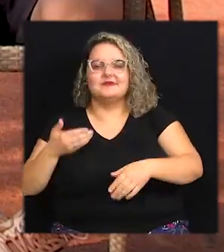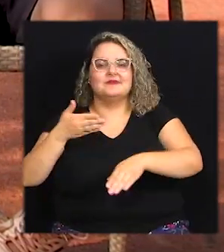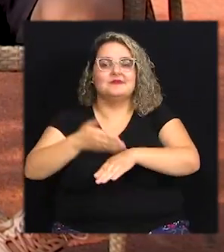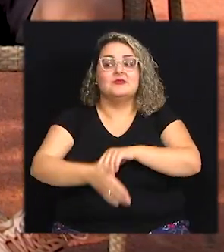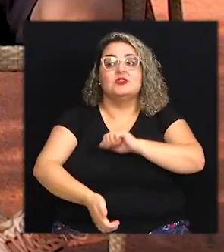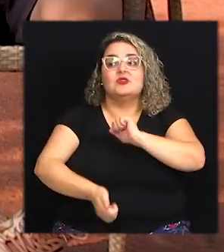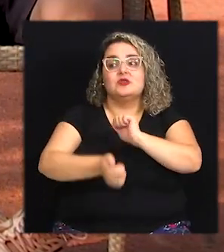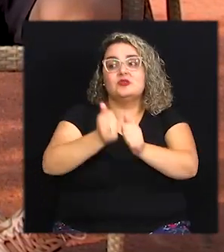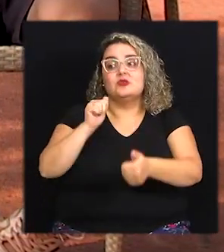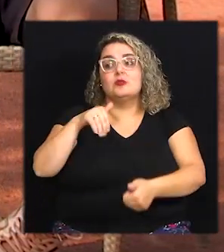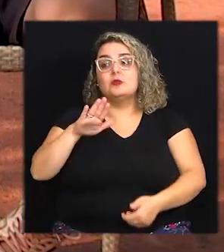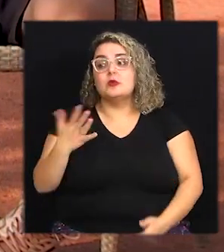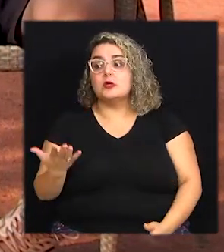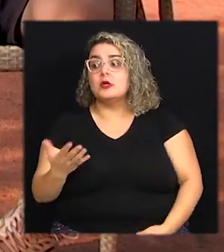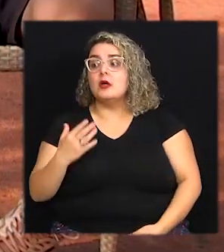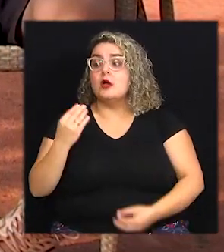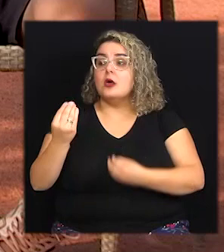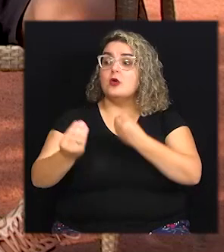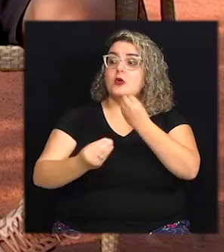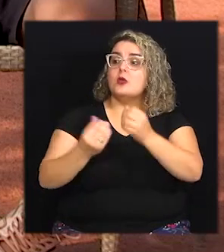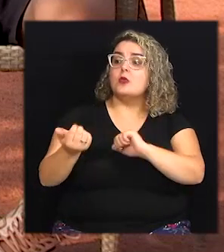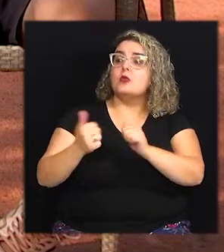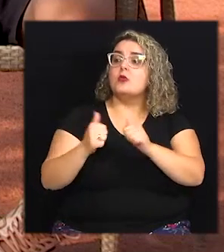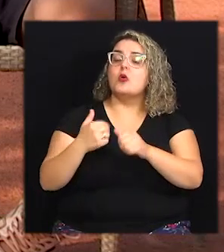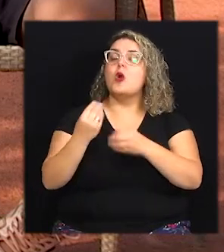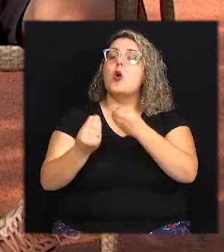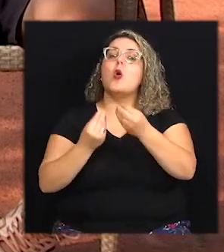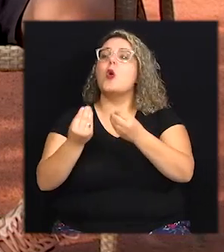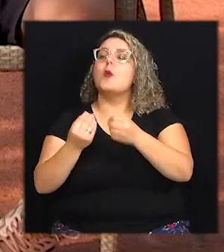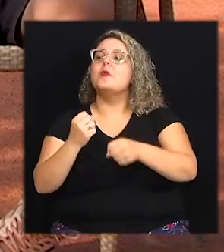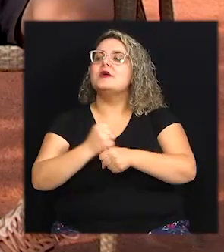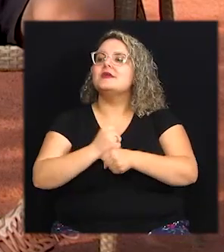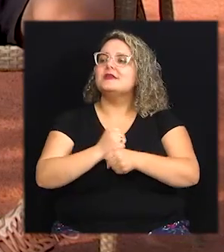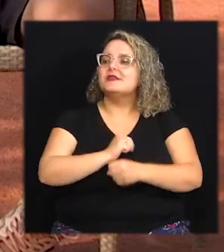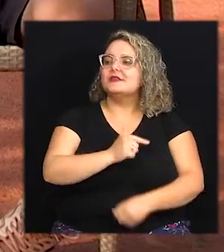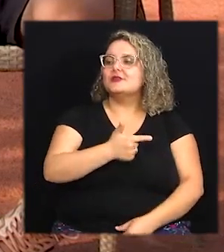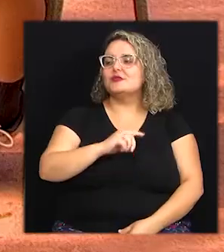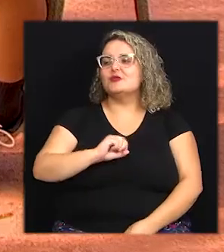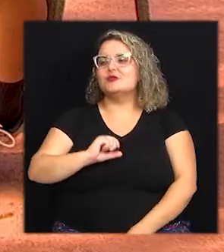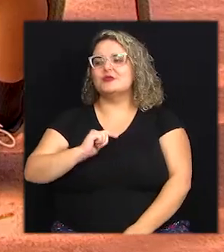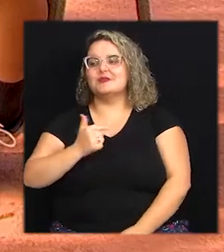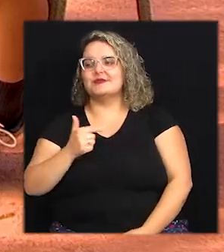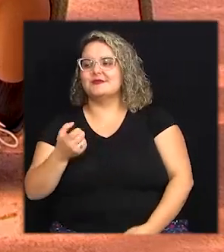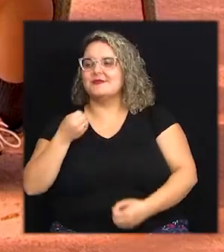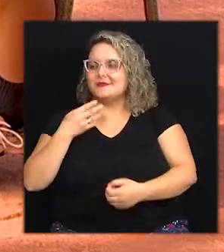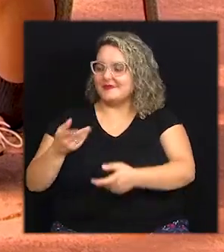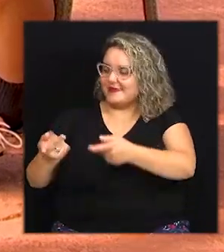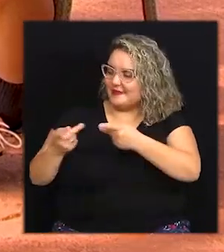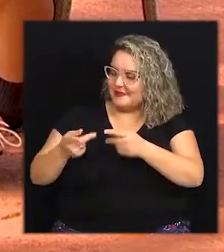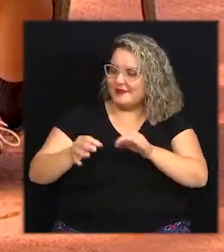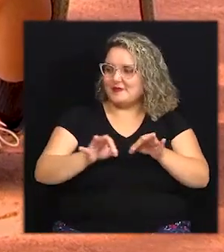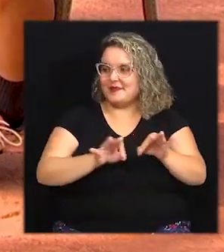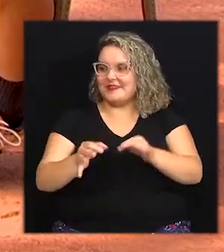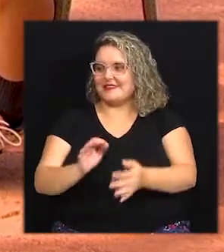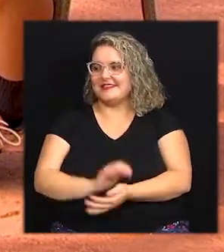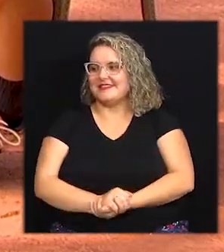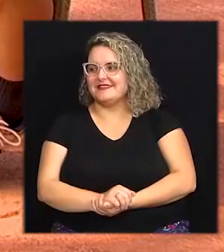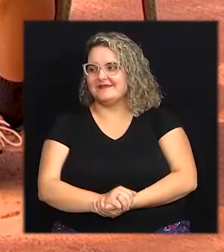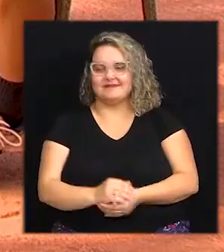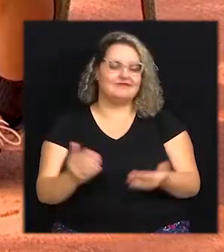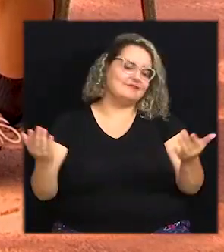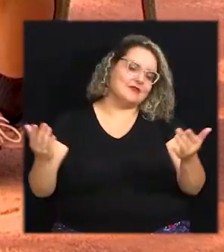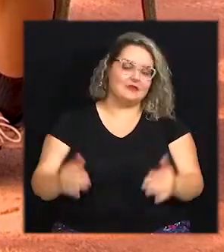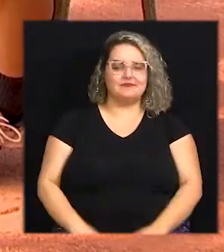Mais Esportes. E como que você avalia, como é que tem sido este ano de 2022? Seja bem-vindo ao programa. Pô,